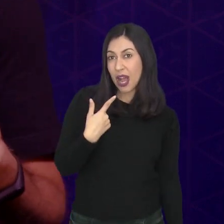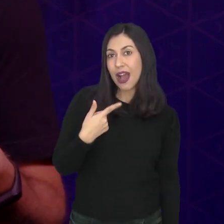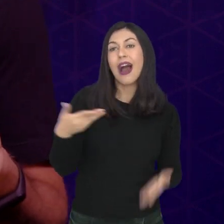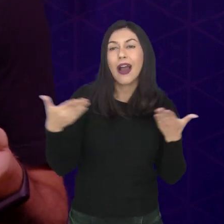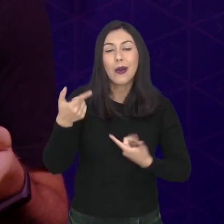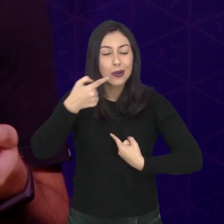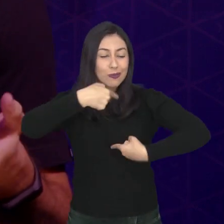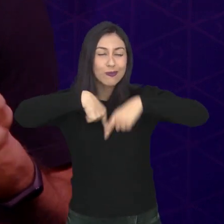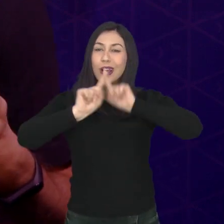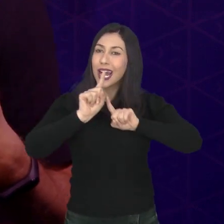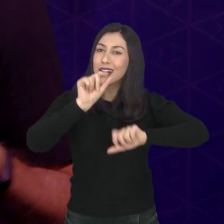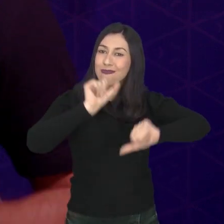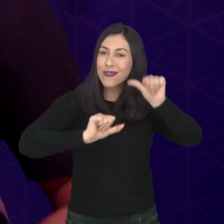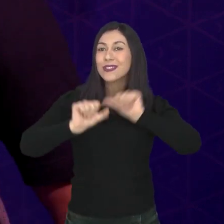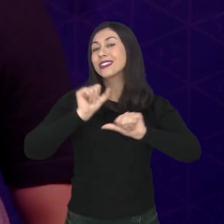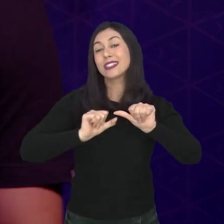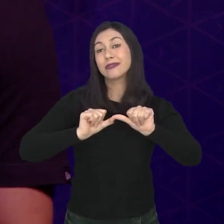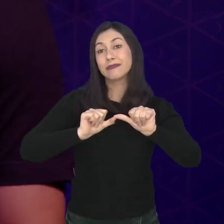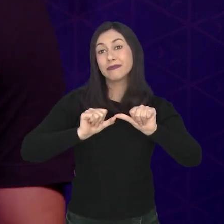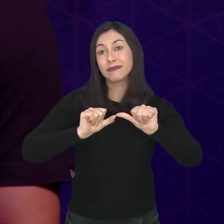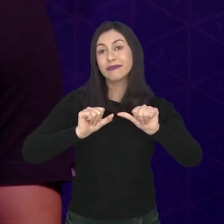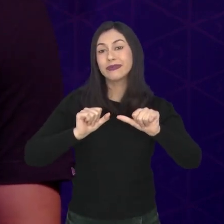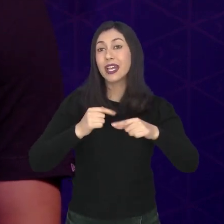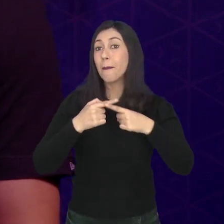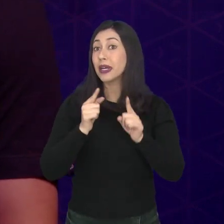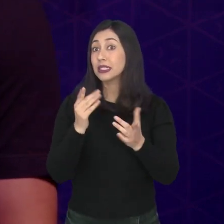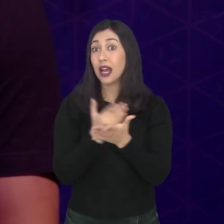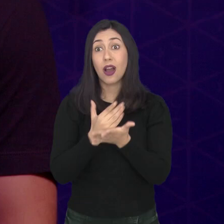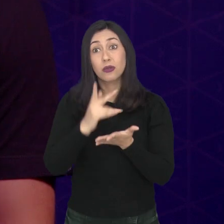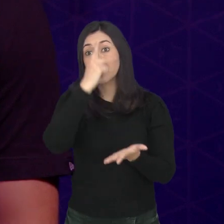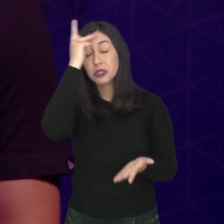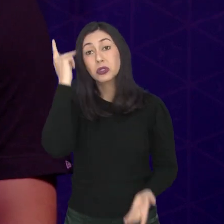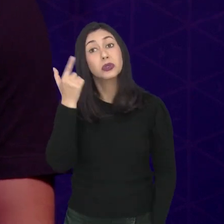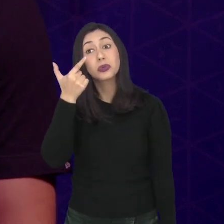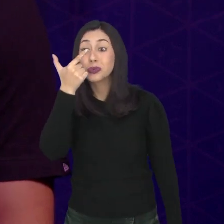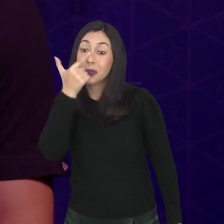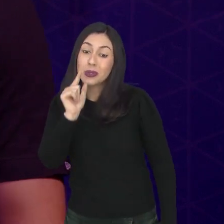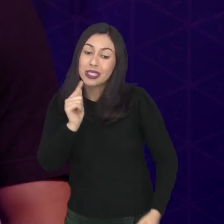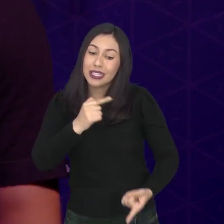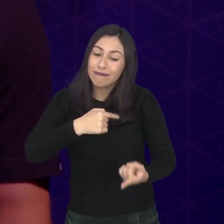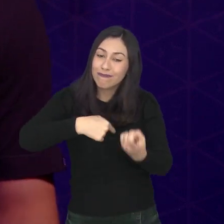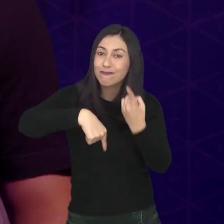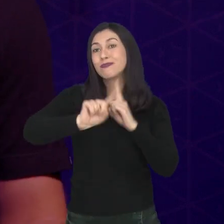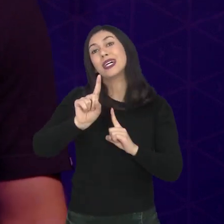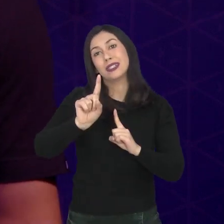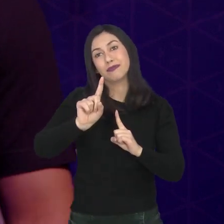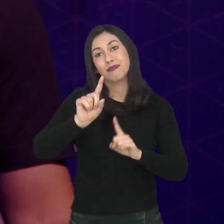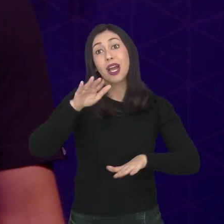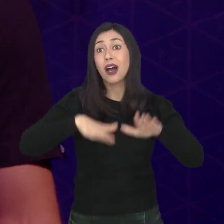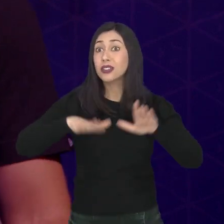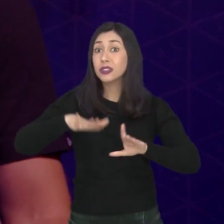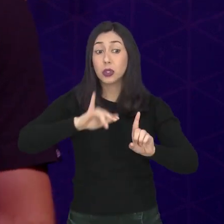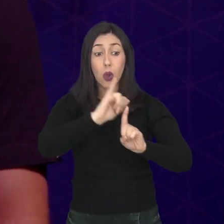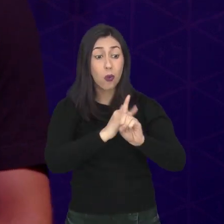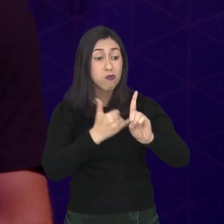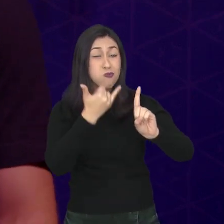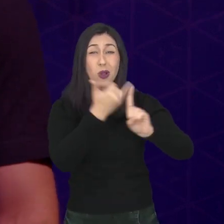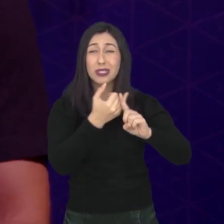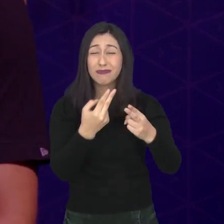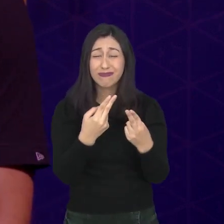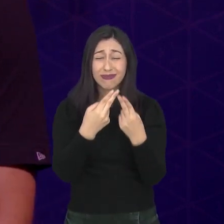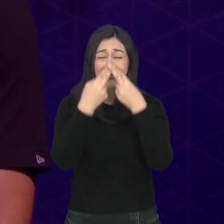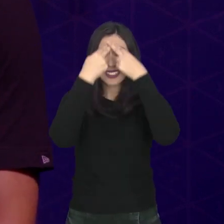eu vou ressignificar isso. Mas nem todo mundo consegue fazer isso, como a gente falou na introdução. Muitas vezes o bullying ele